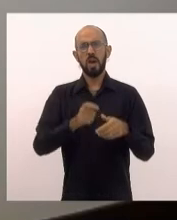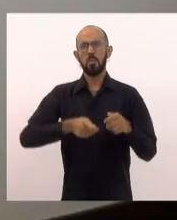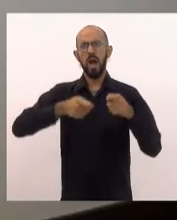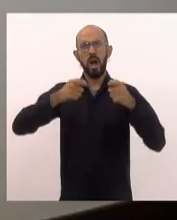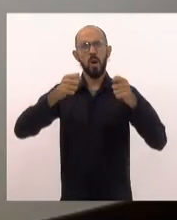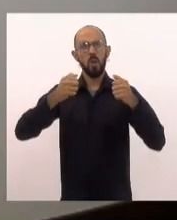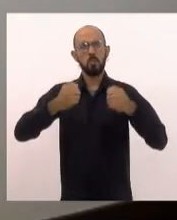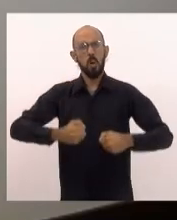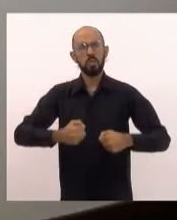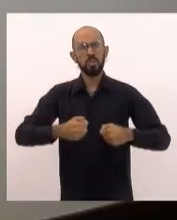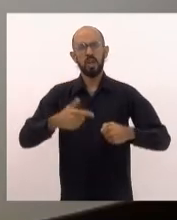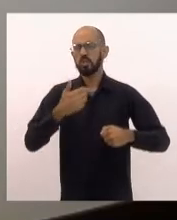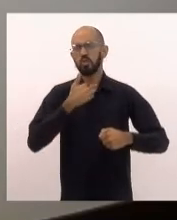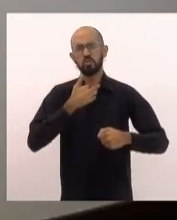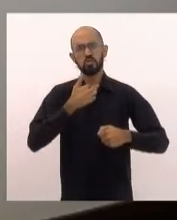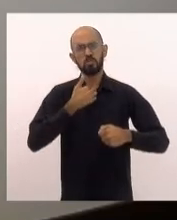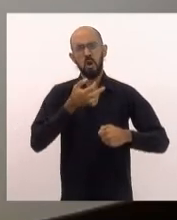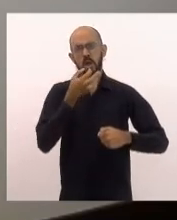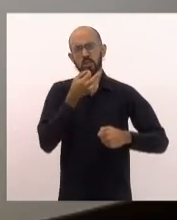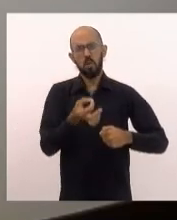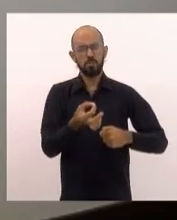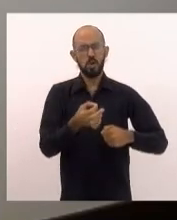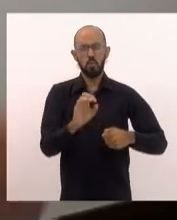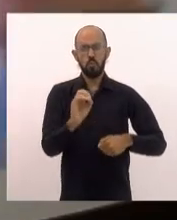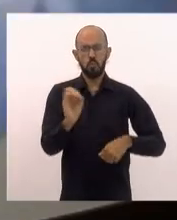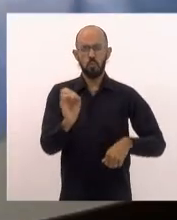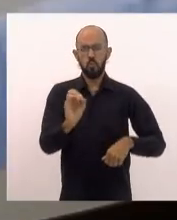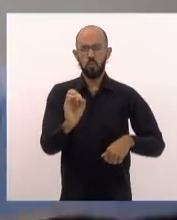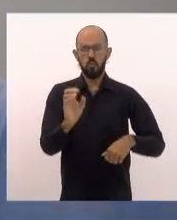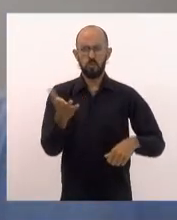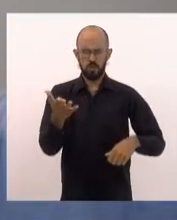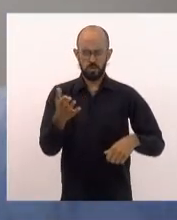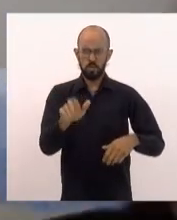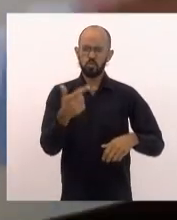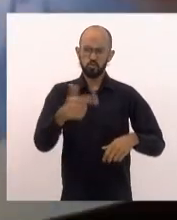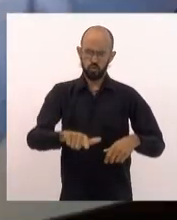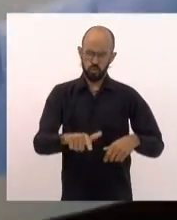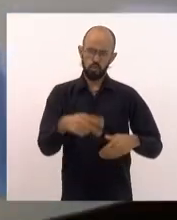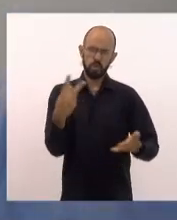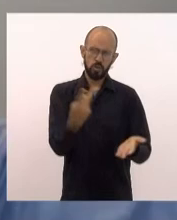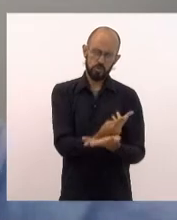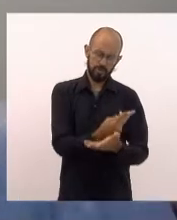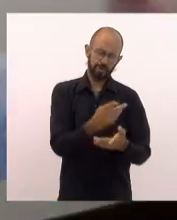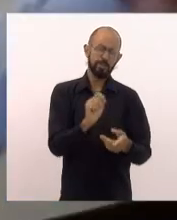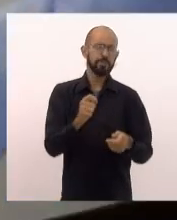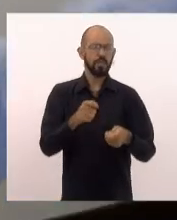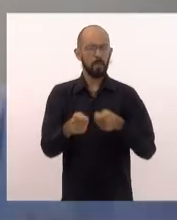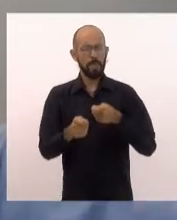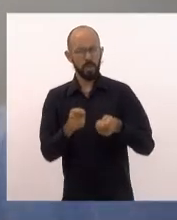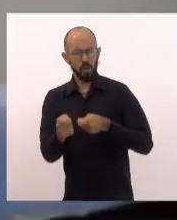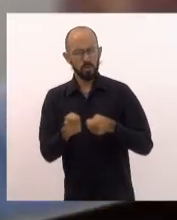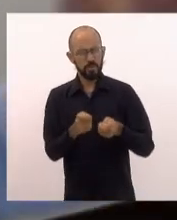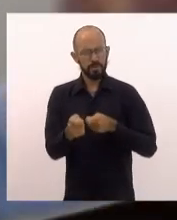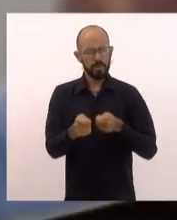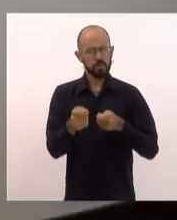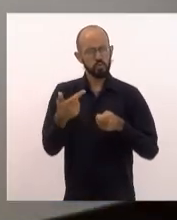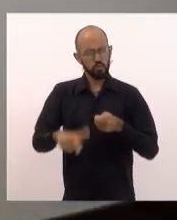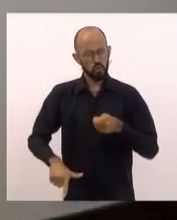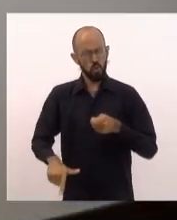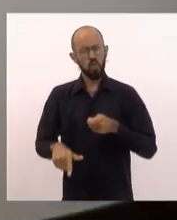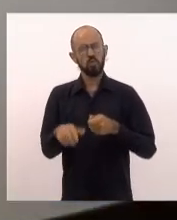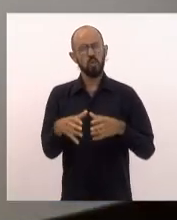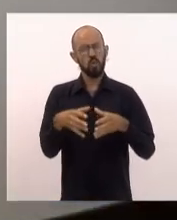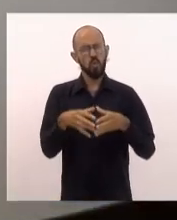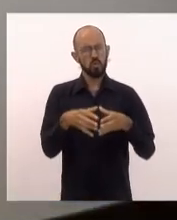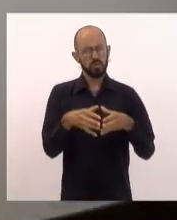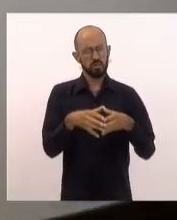absolutamente inquestionável. Então, mais uma vez, estamos aí diante de uma negociação com o Conselho de Supervisão do Regime